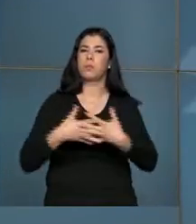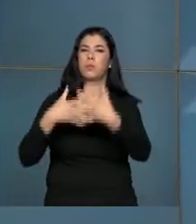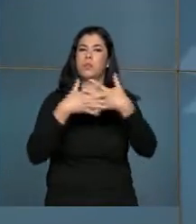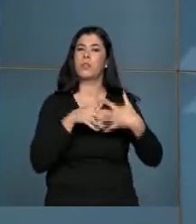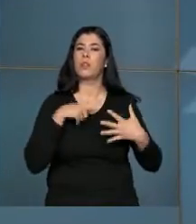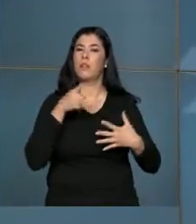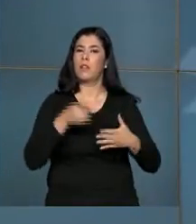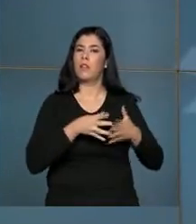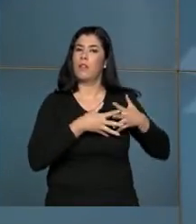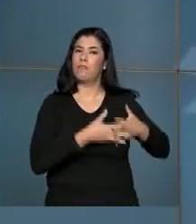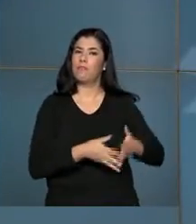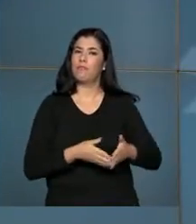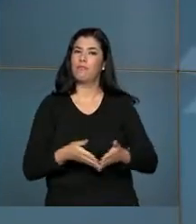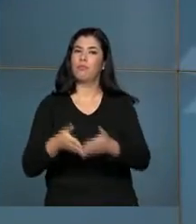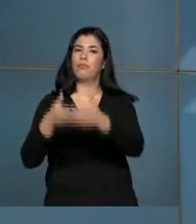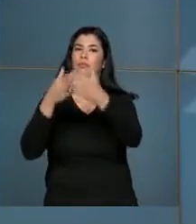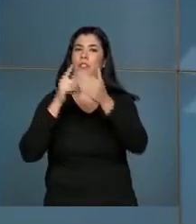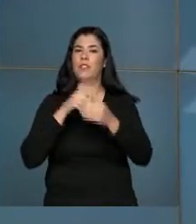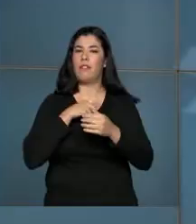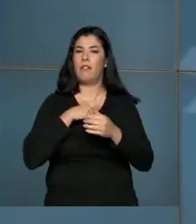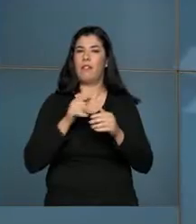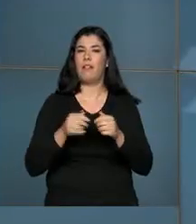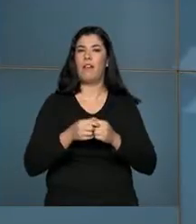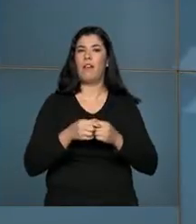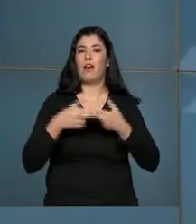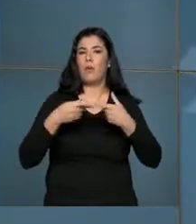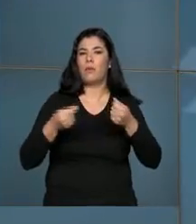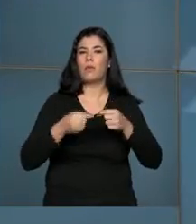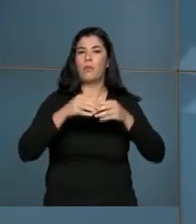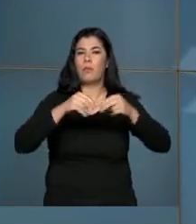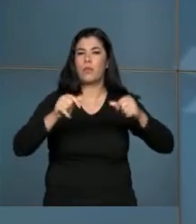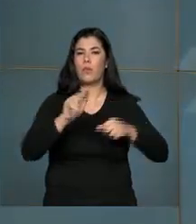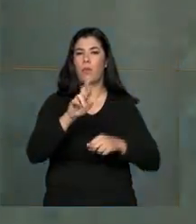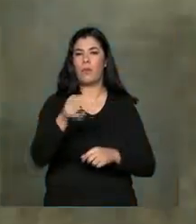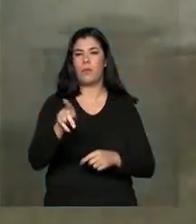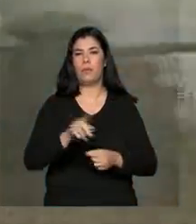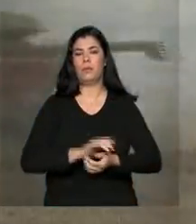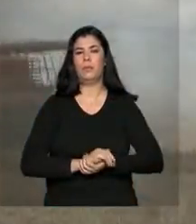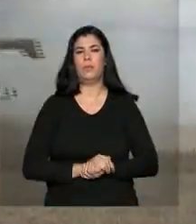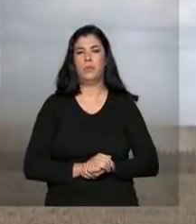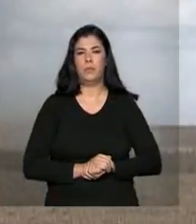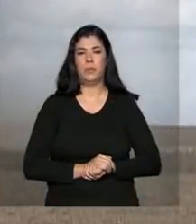por ali que sai grande parte da produção brasileira de grãos.